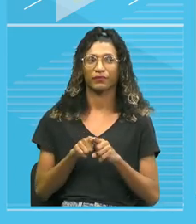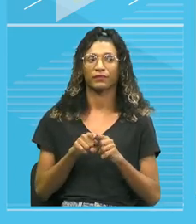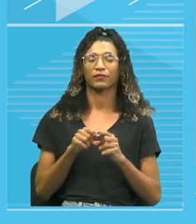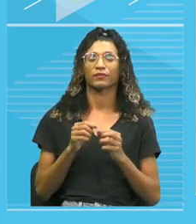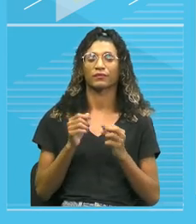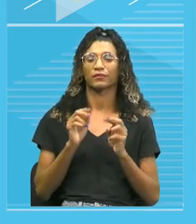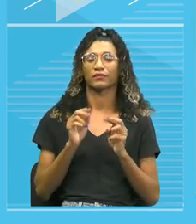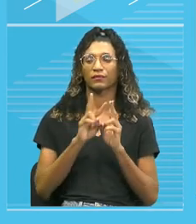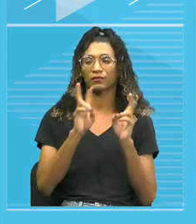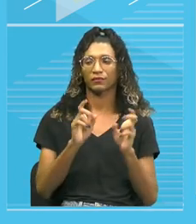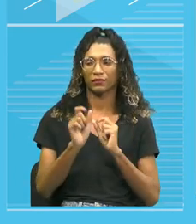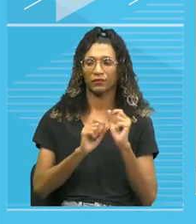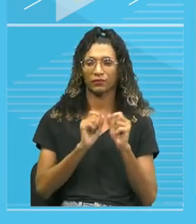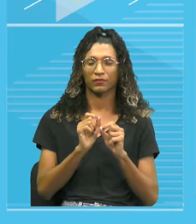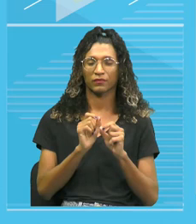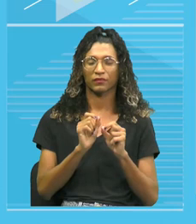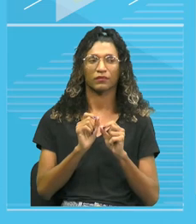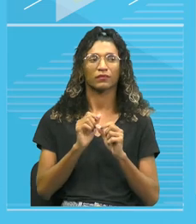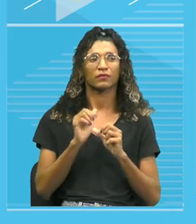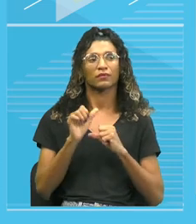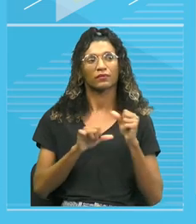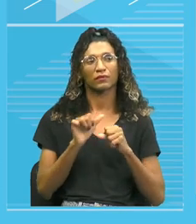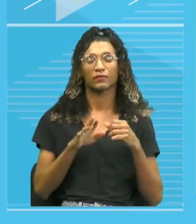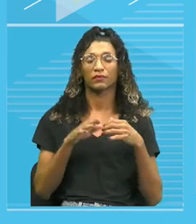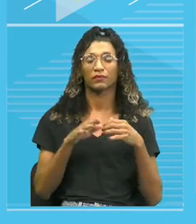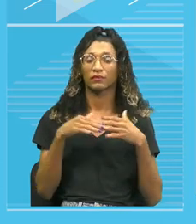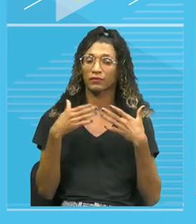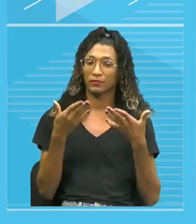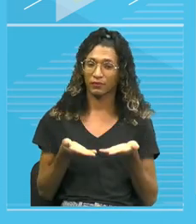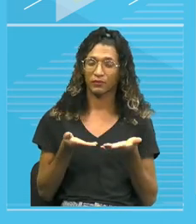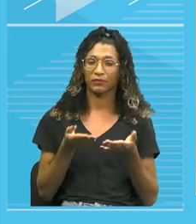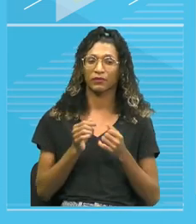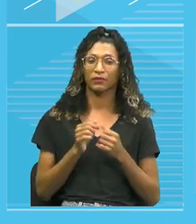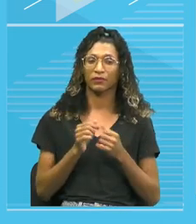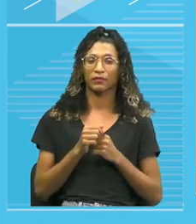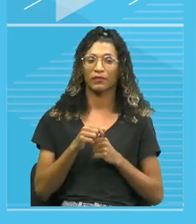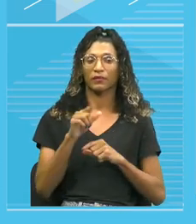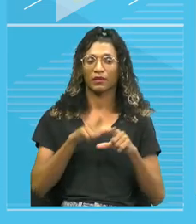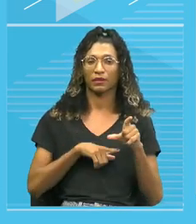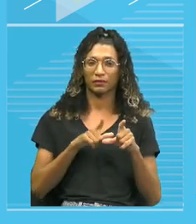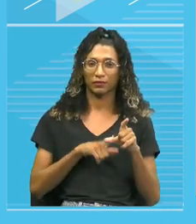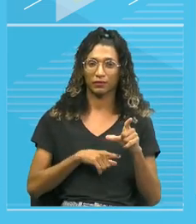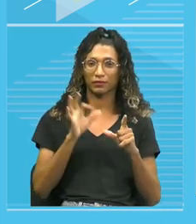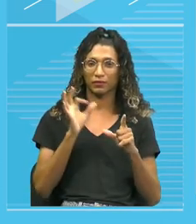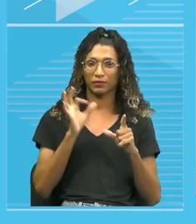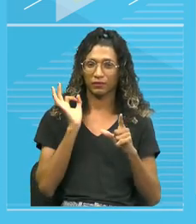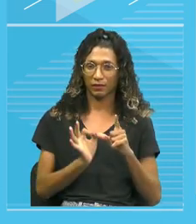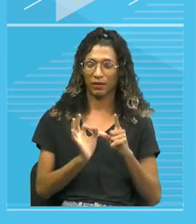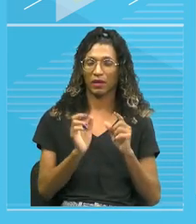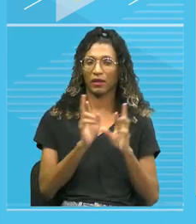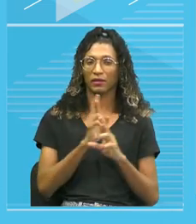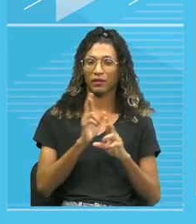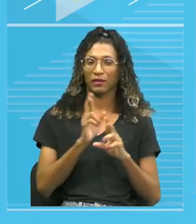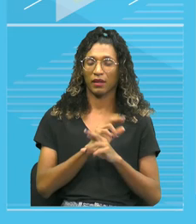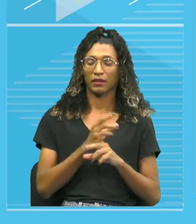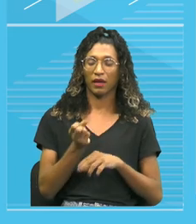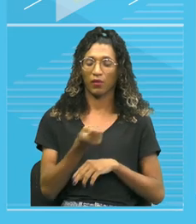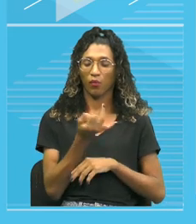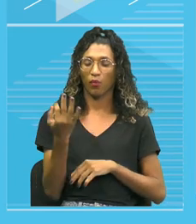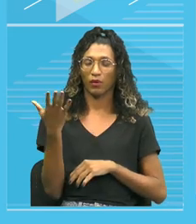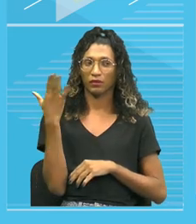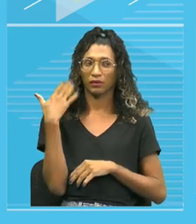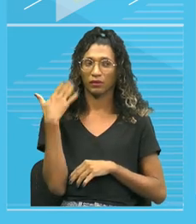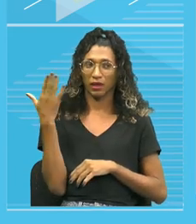de oficinas de lanternagem assim a opção correspondente a quantidade de calor fornecida na combustão